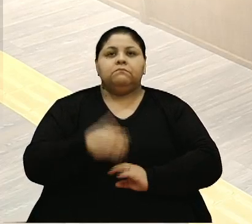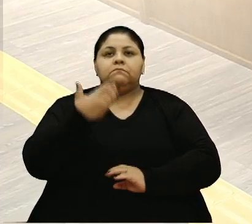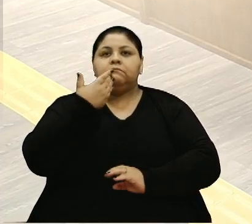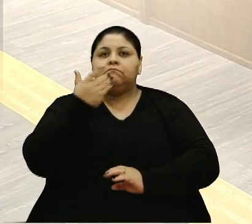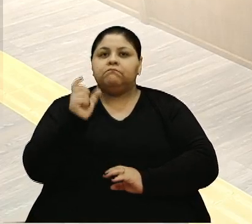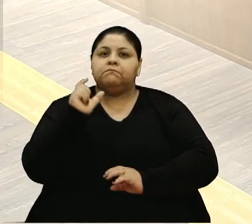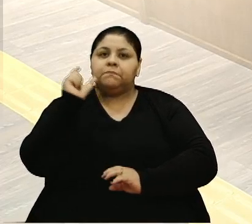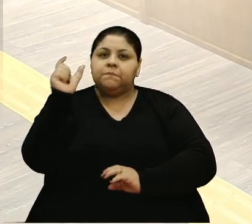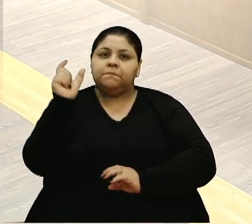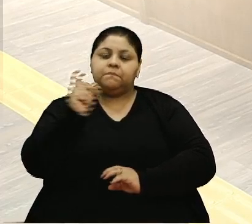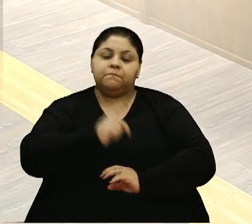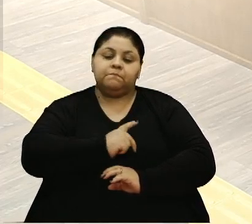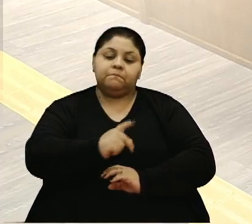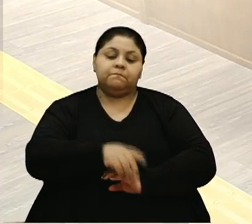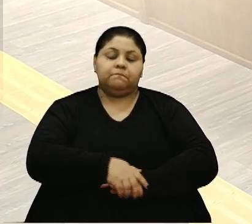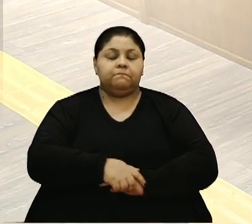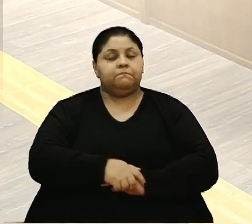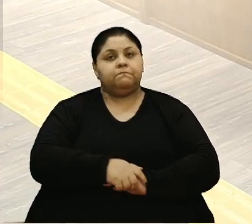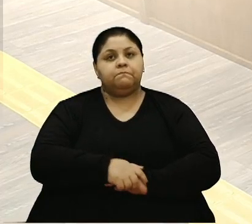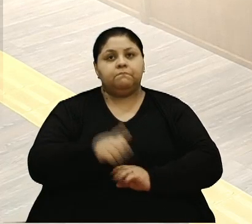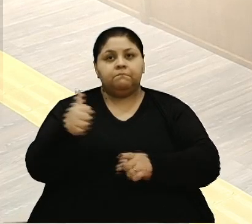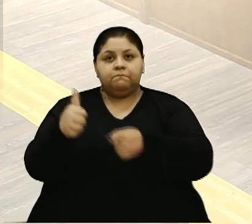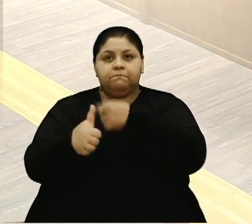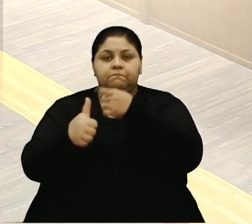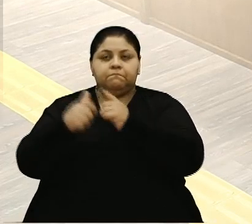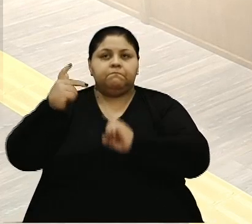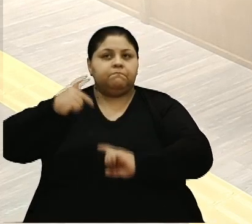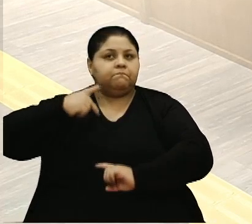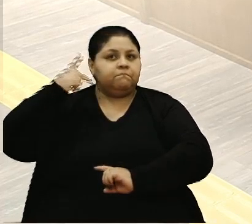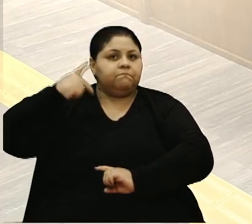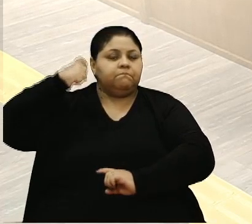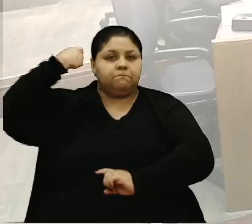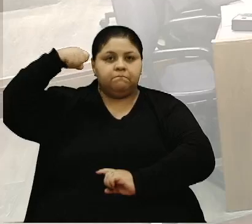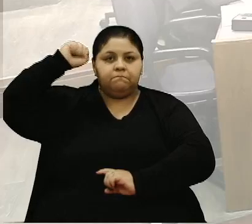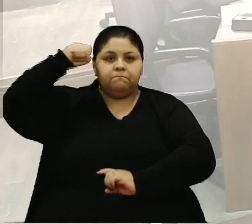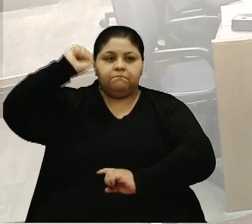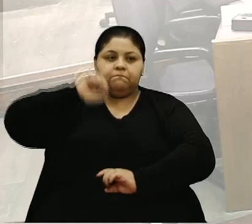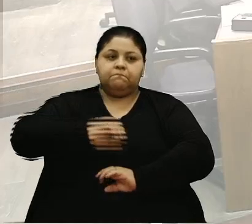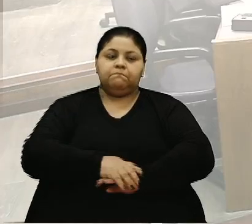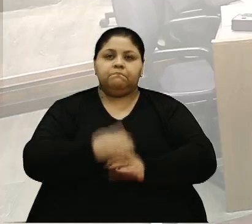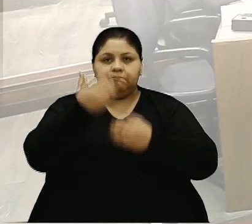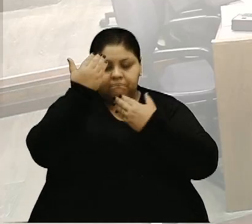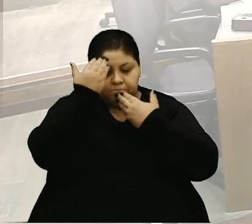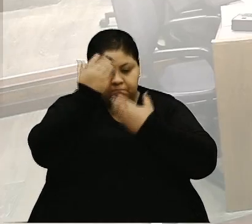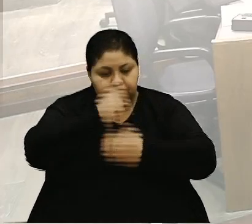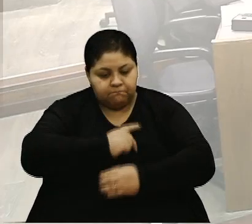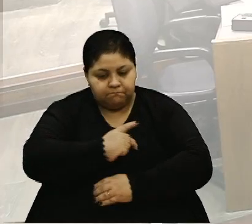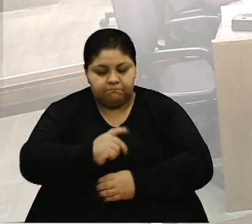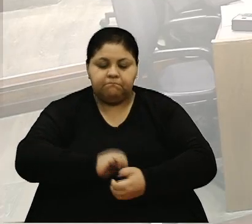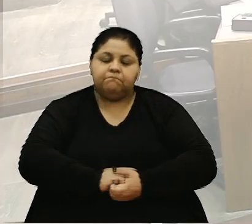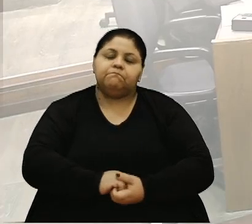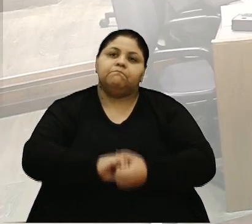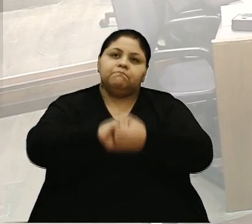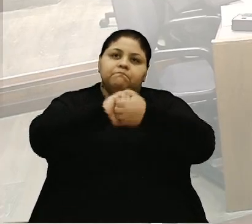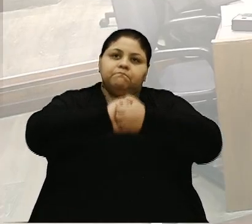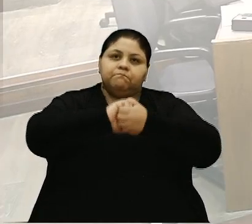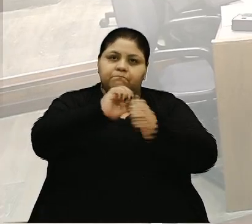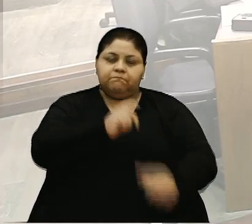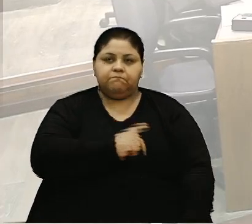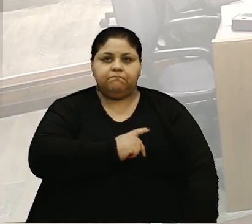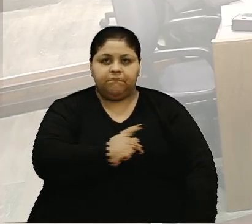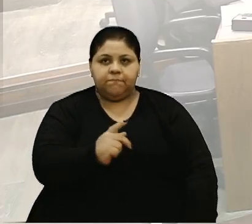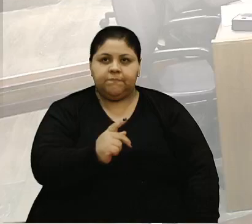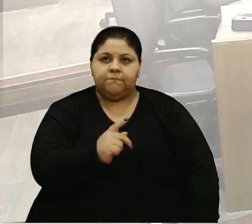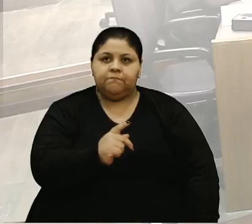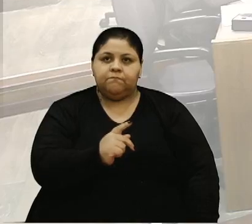palavra, presidente. Primeiro vereador inscrito, vereador Clóvis Xuxa. Obrigado, presidente. Cumprimento o presidente,